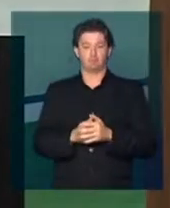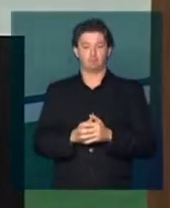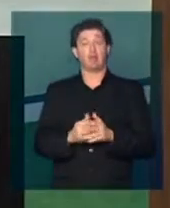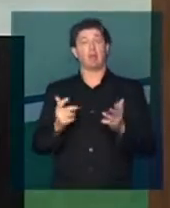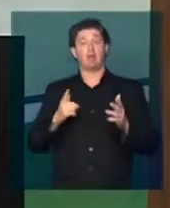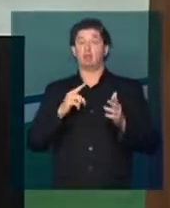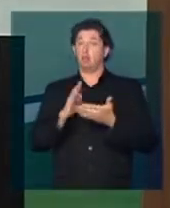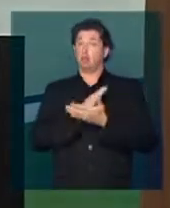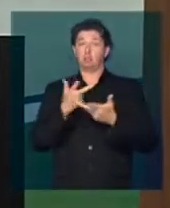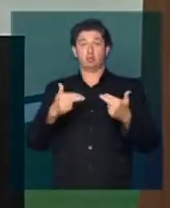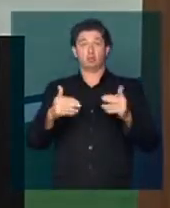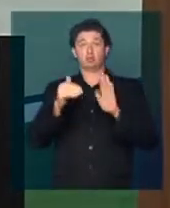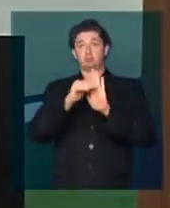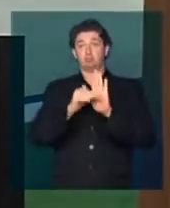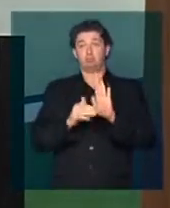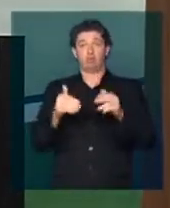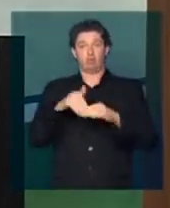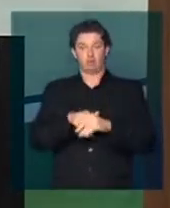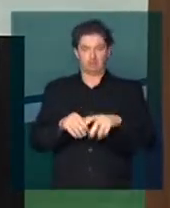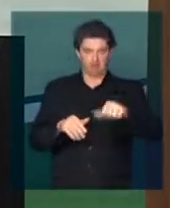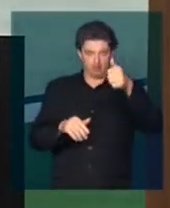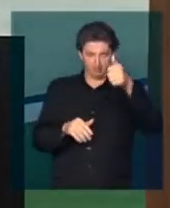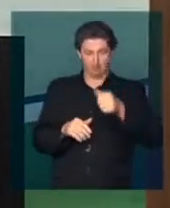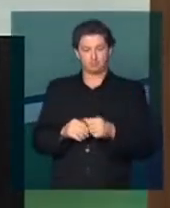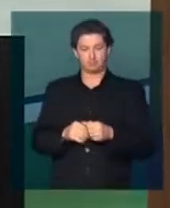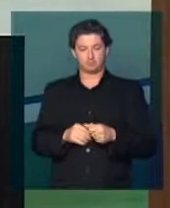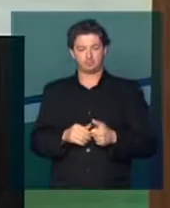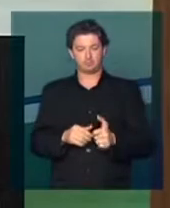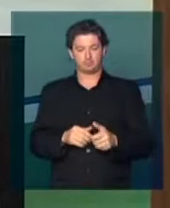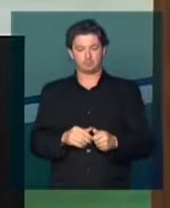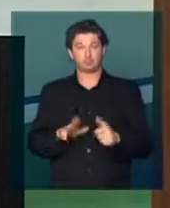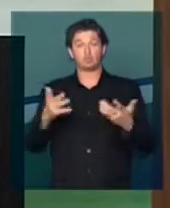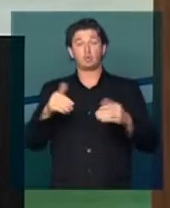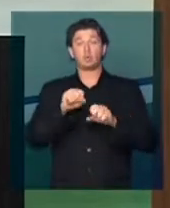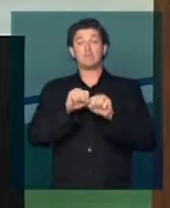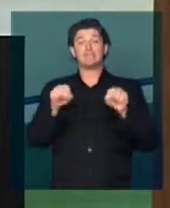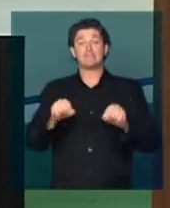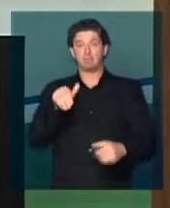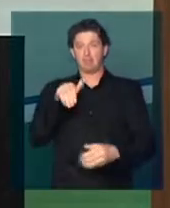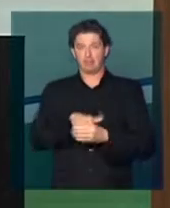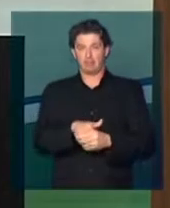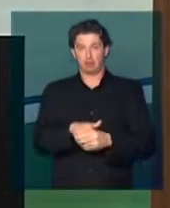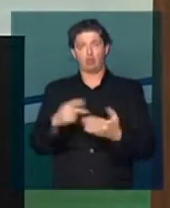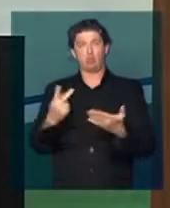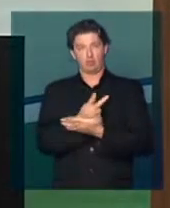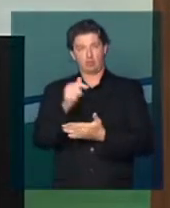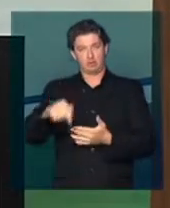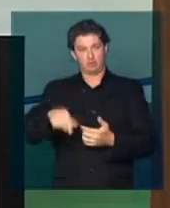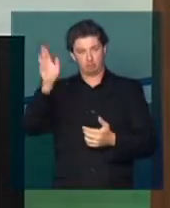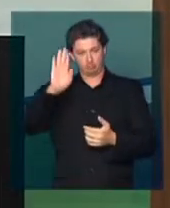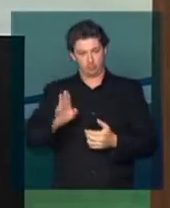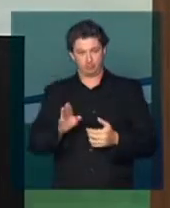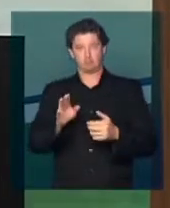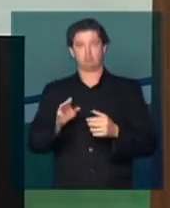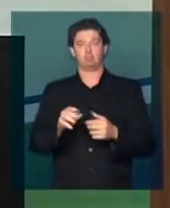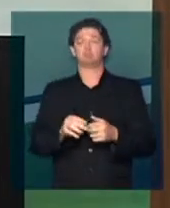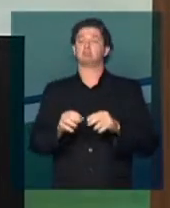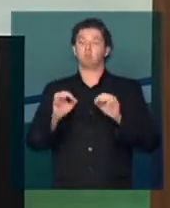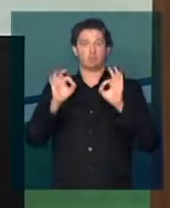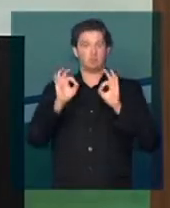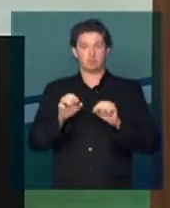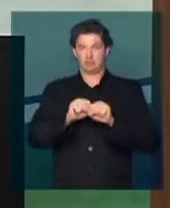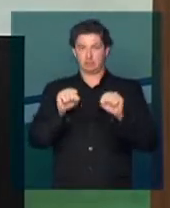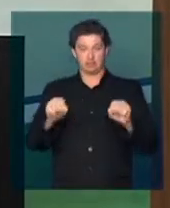alguns pontos para serem deliberados. Primeiro, nós vamos ter que deliberar qual será o sistema eleitoral que vai ficar vigente no país. É seguro que o